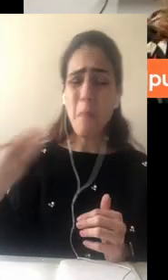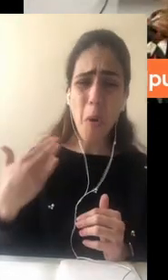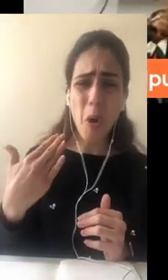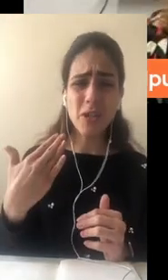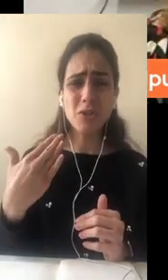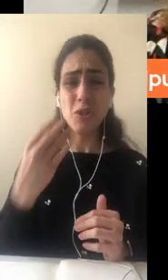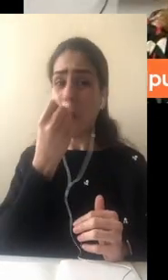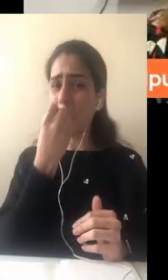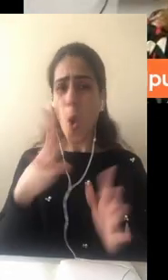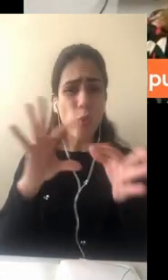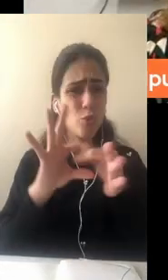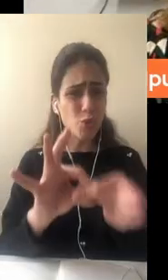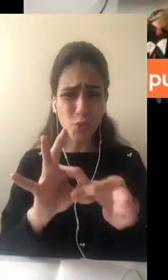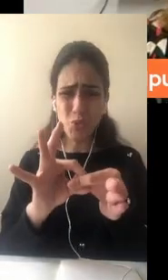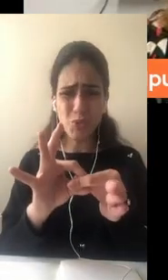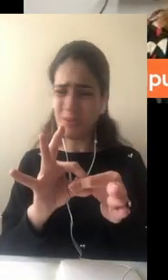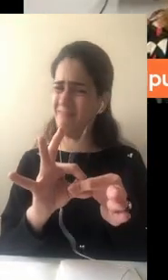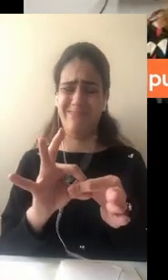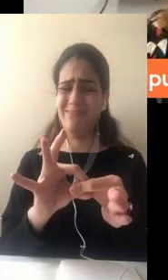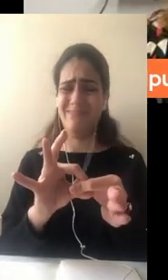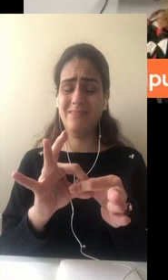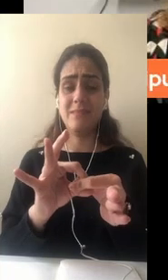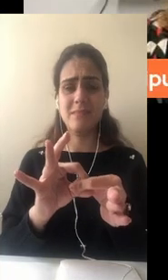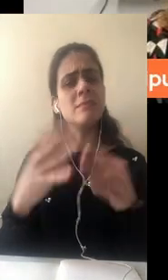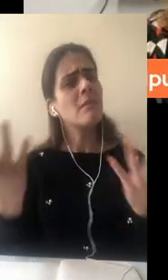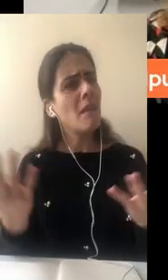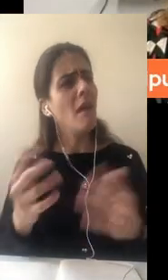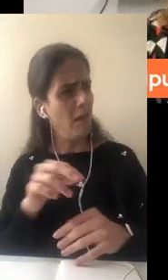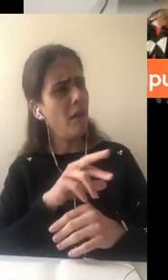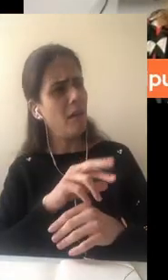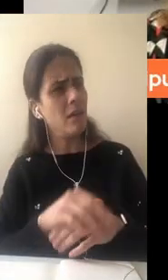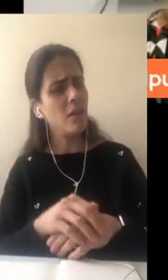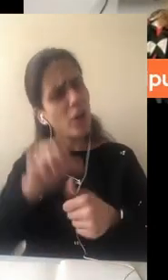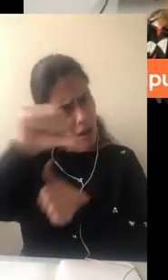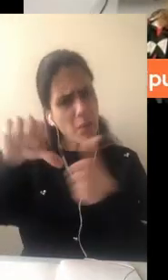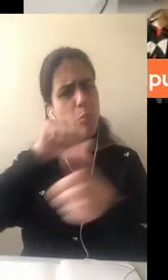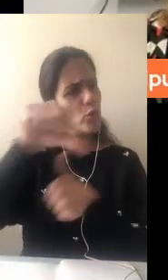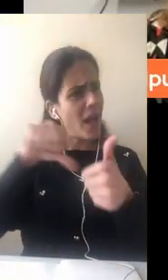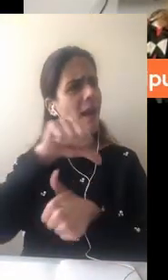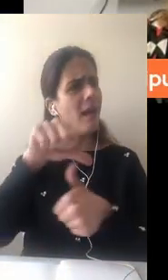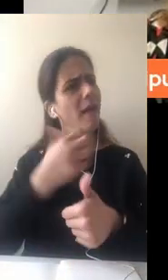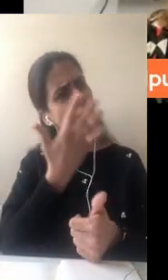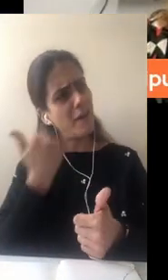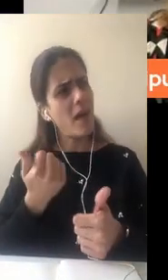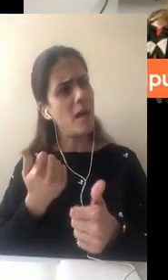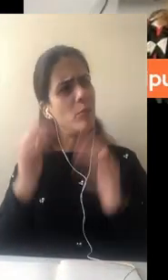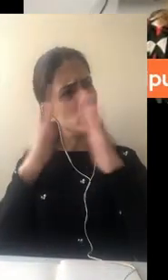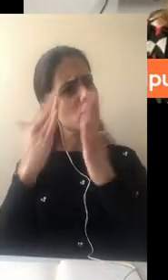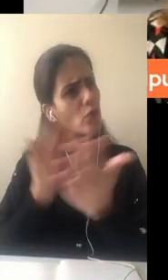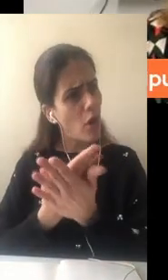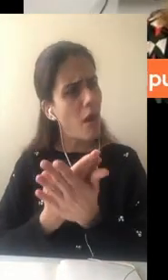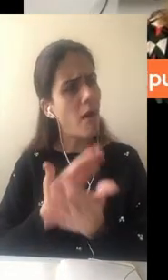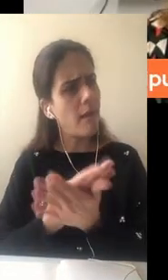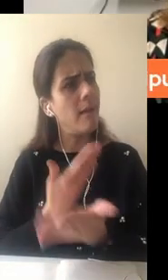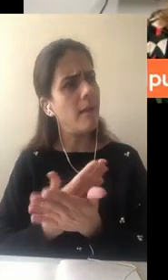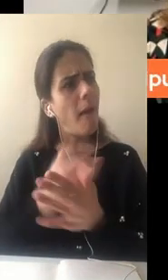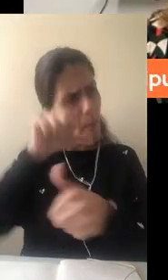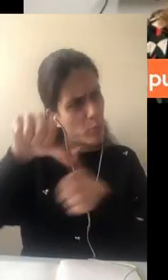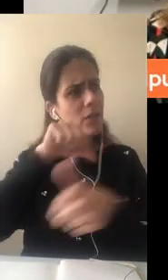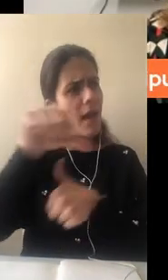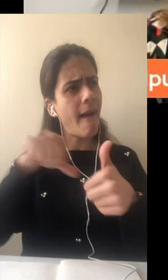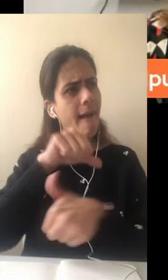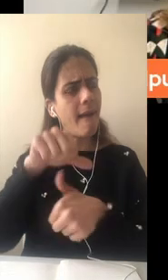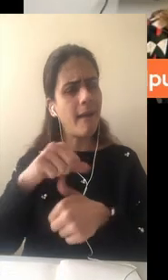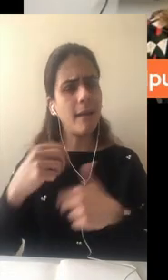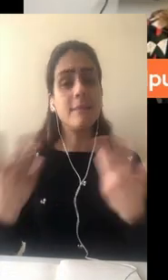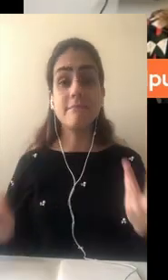coisa boa, vamos trocar? Então, e eu faço essa sugestão dizendo assim: olha, e você pode usar os mesmos